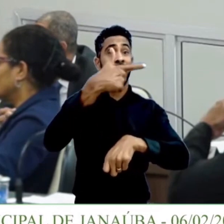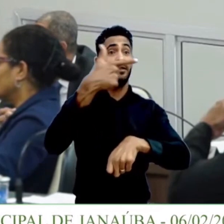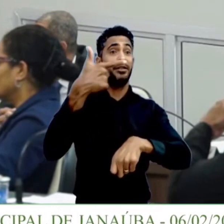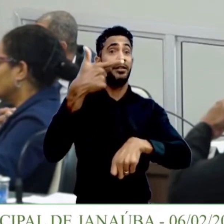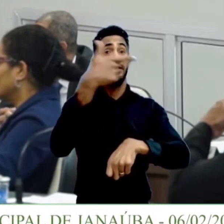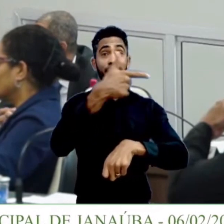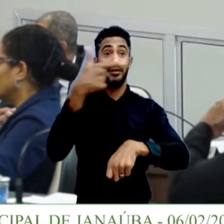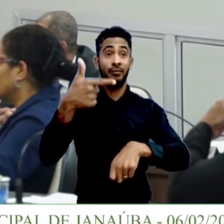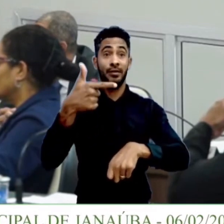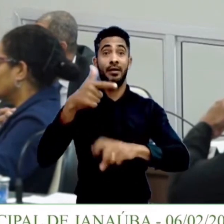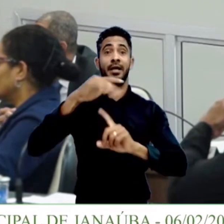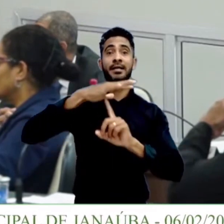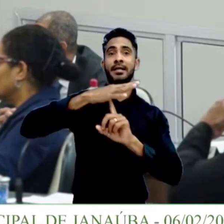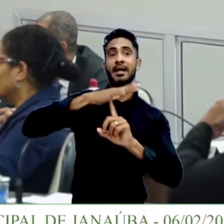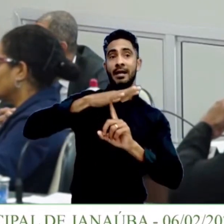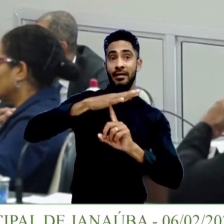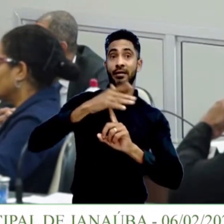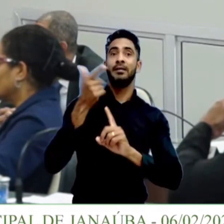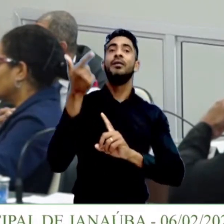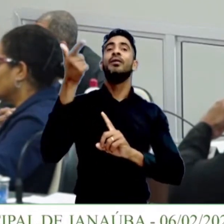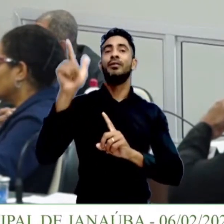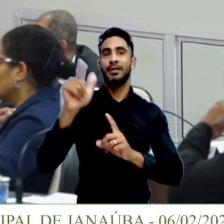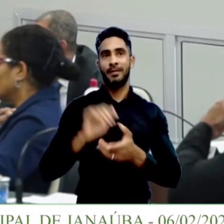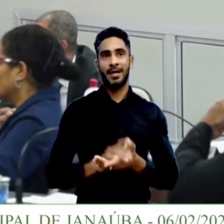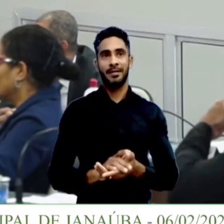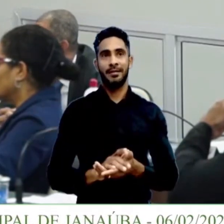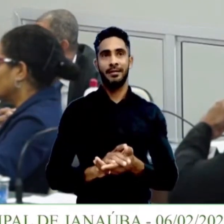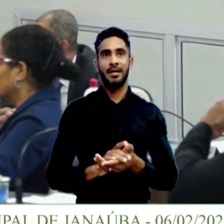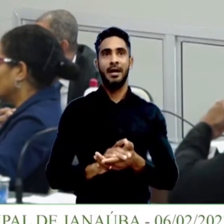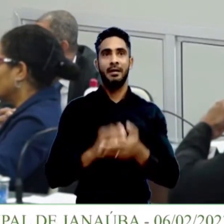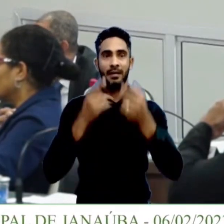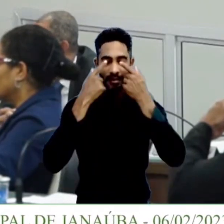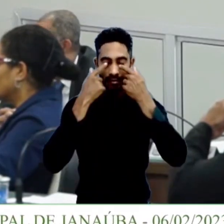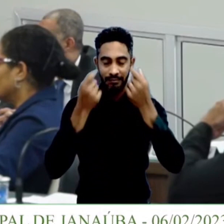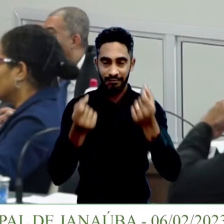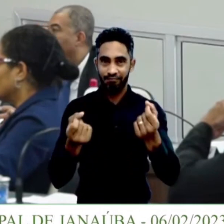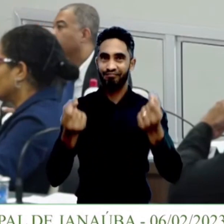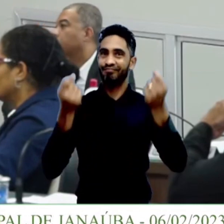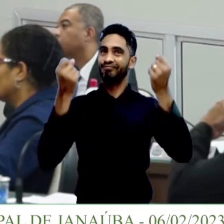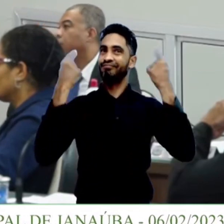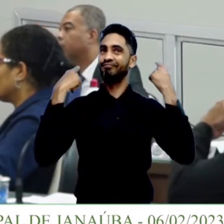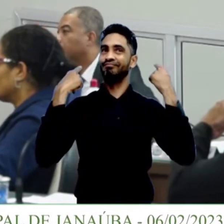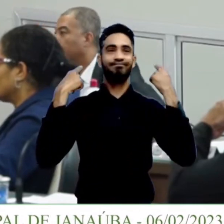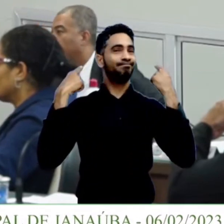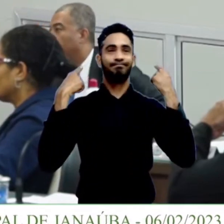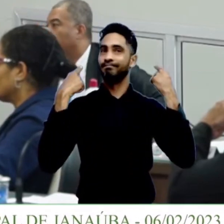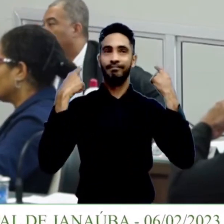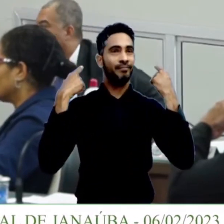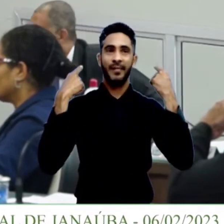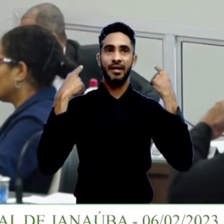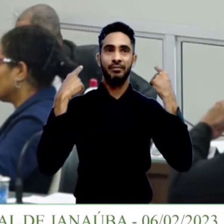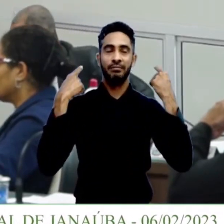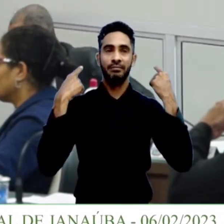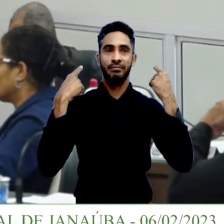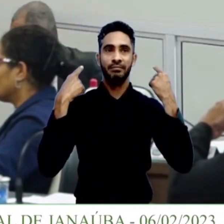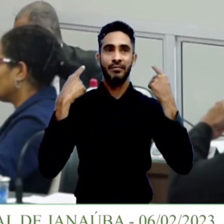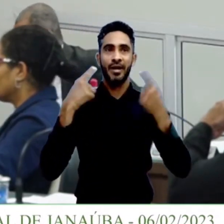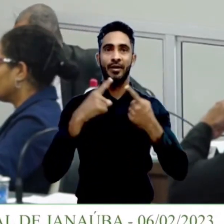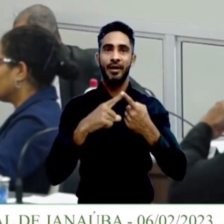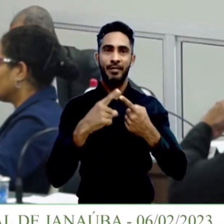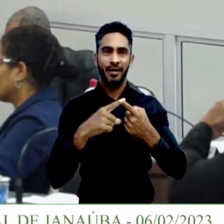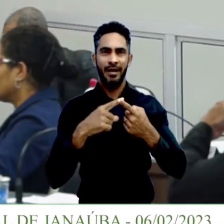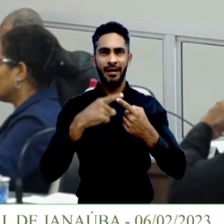Dr. Rocket. Então, nós não devemos fechar os olhos diante dessa situação. Eles não